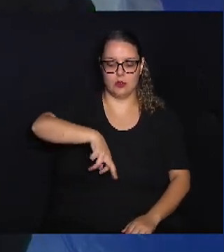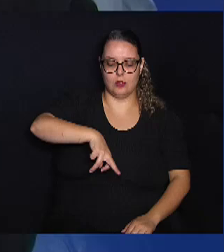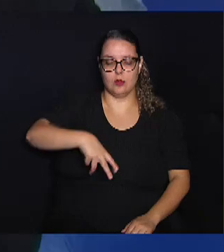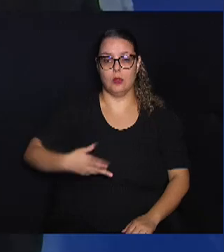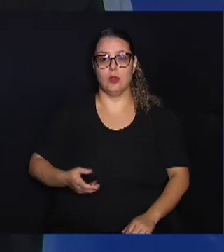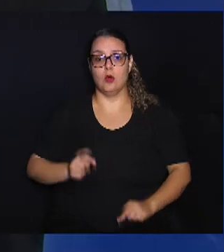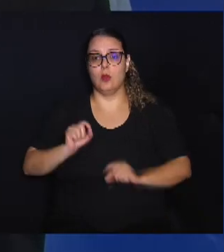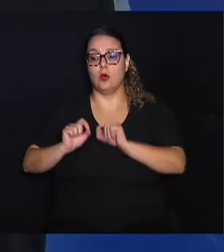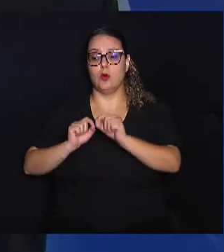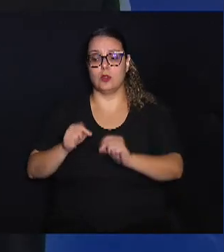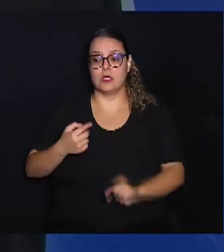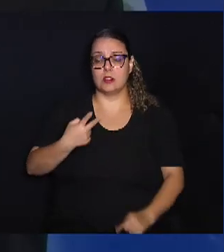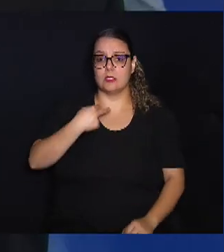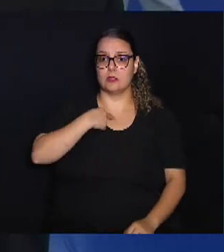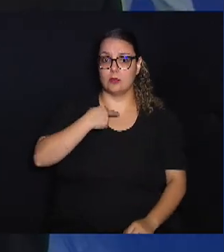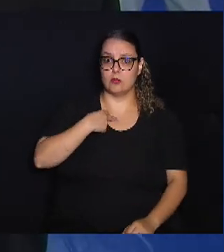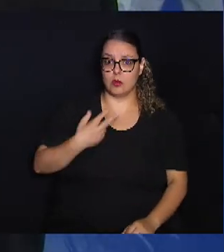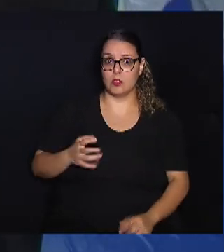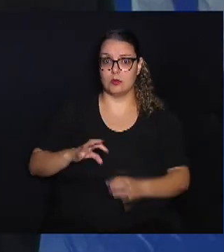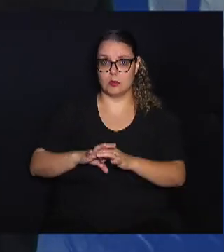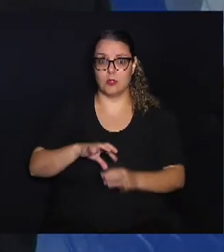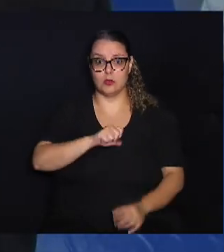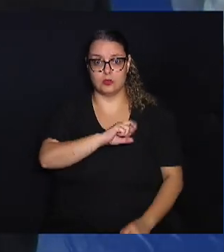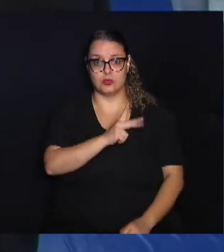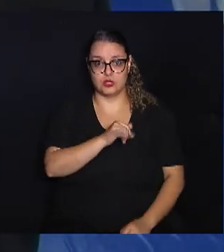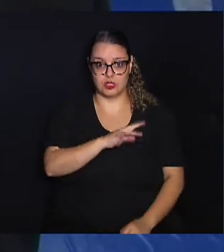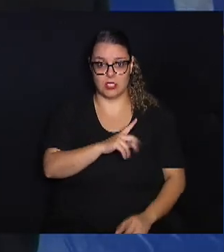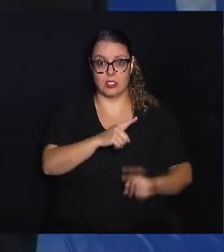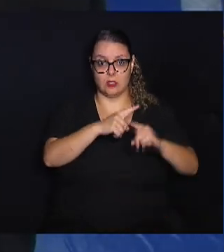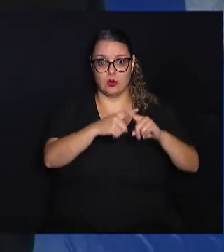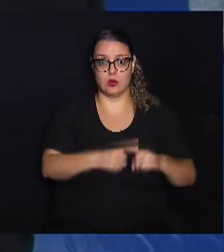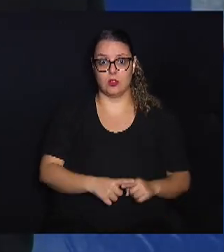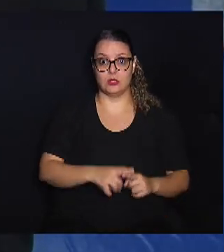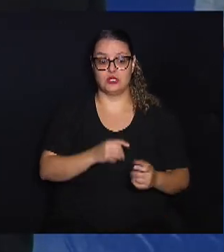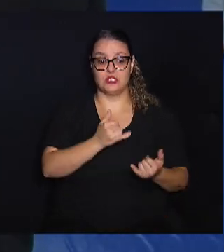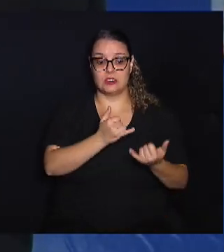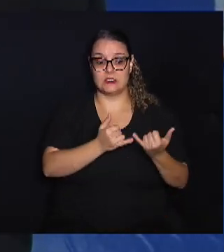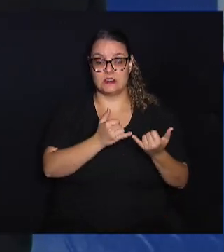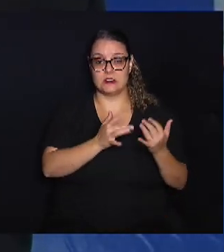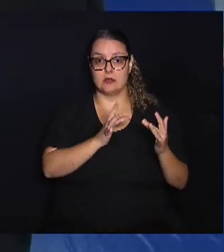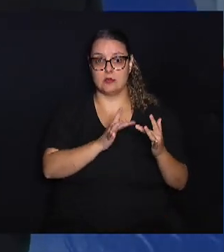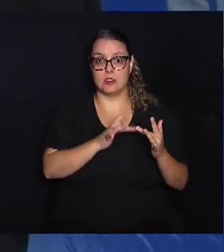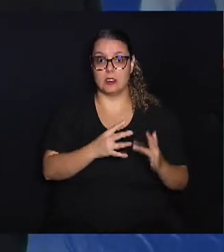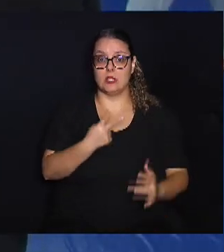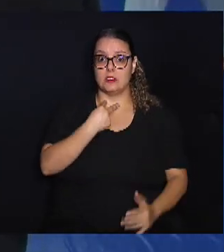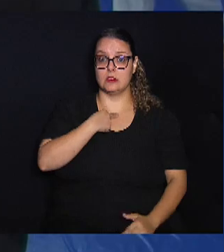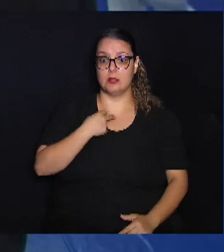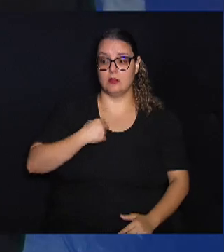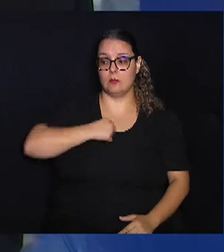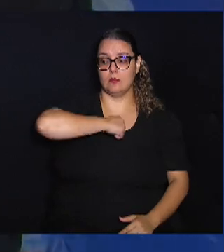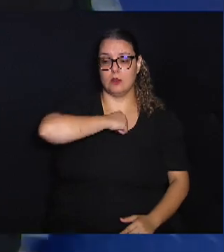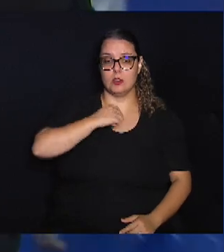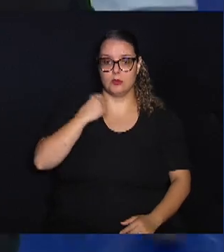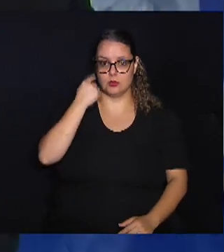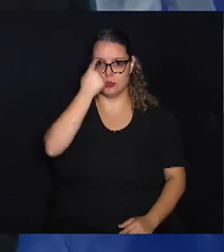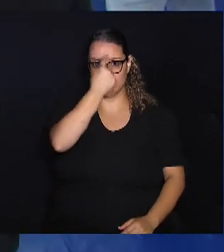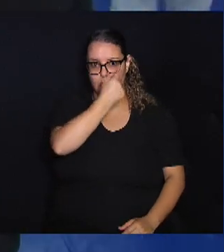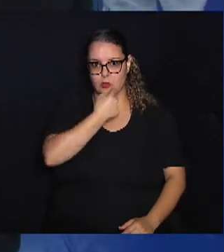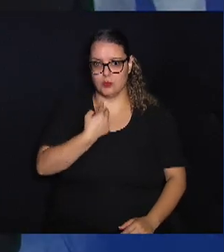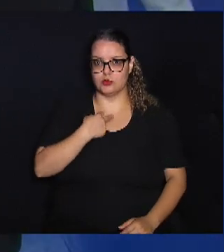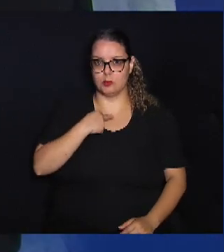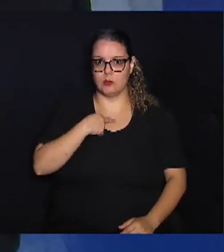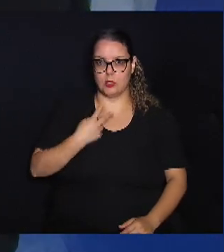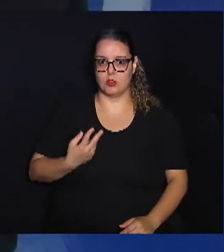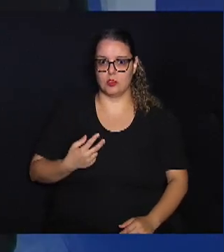karatê? Se for o shiai kumite, a competição de semi-contato, aí não pode a cotovelada no rosto, não pode